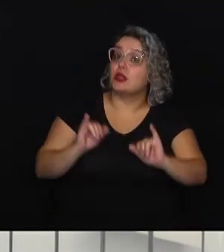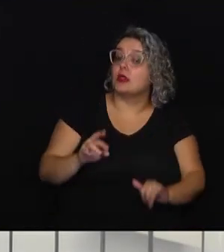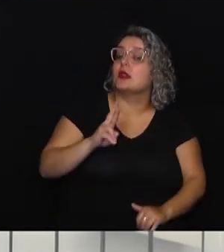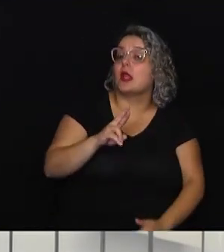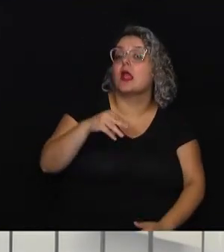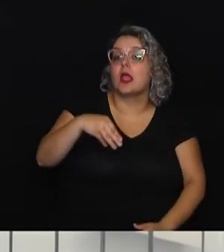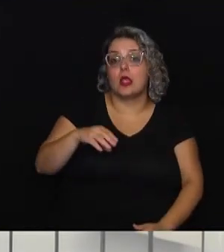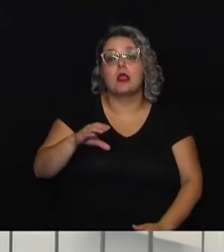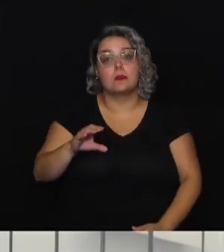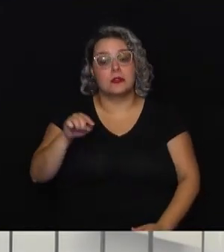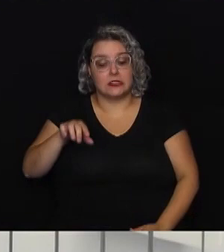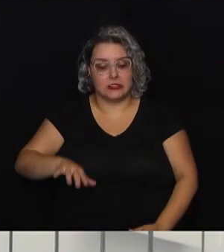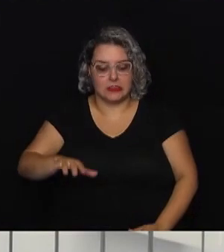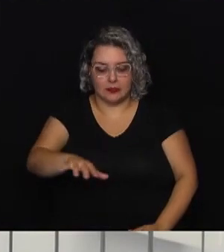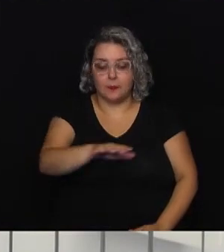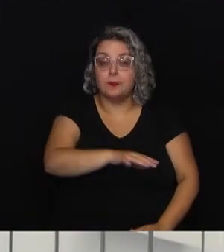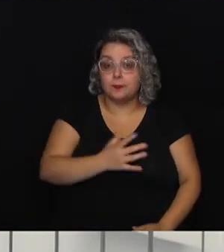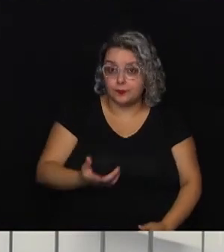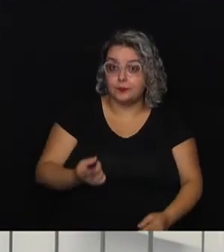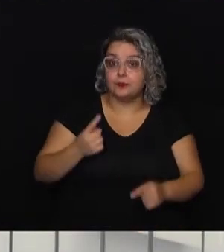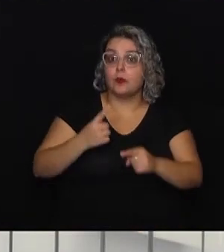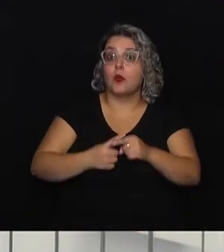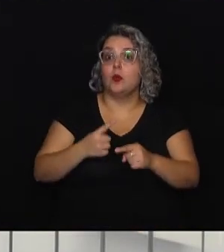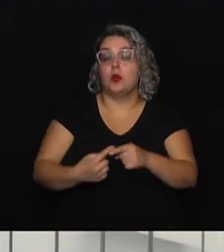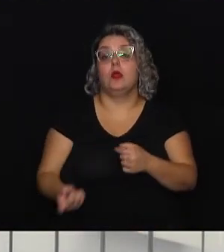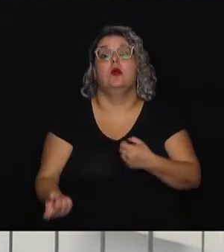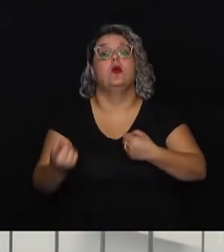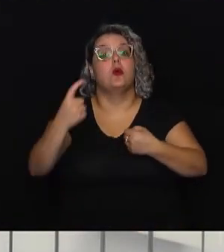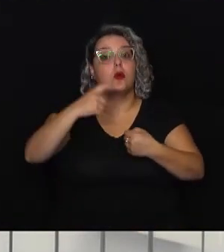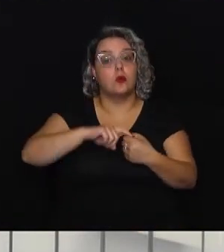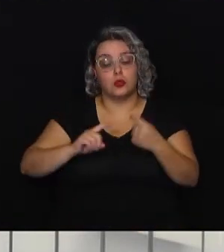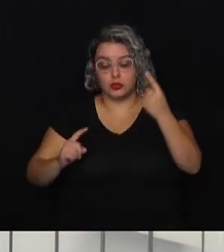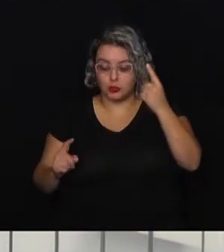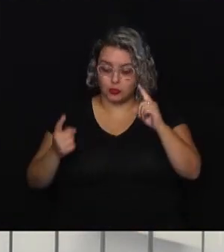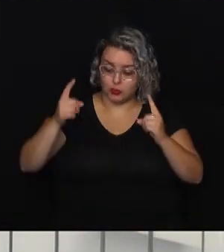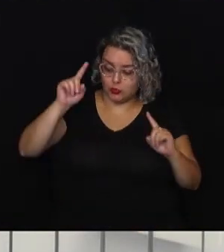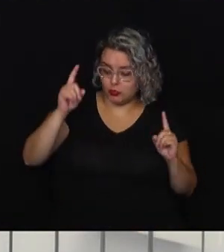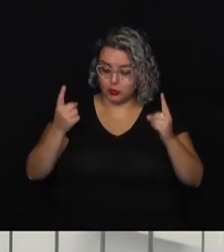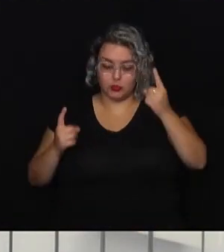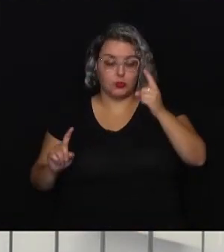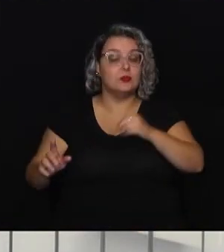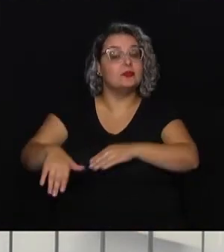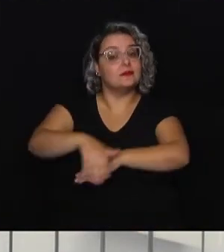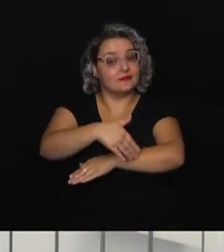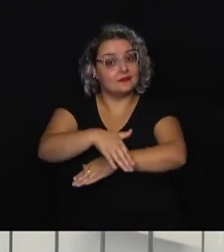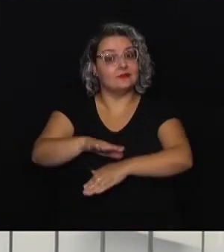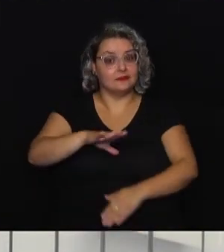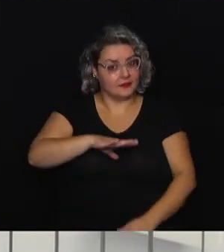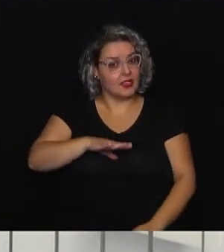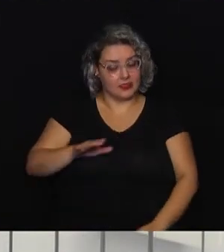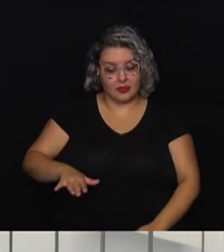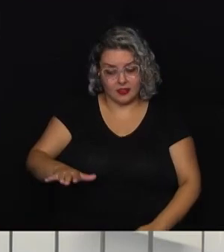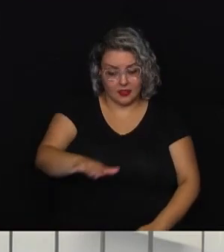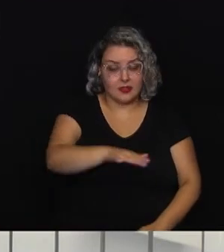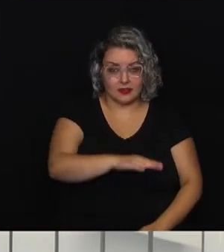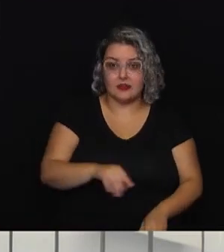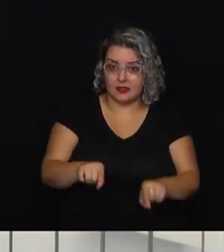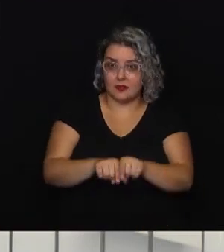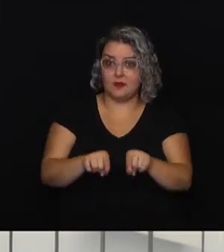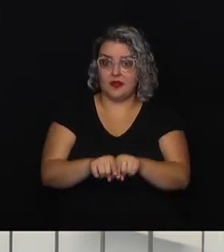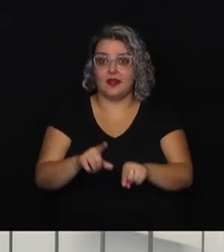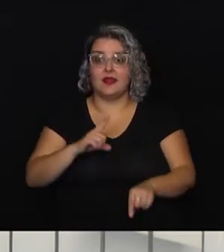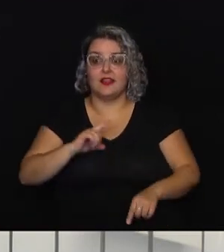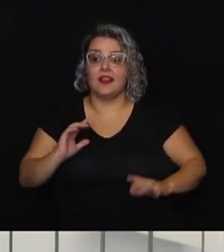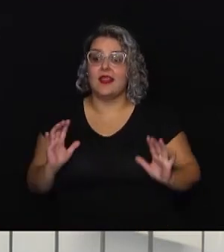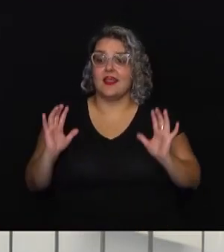de Campinas aqui, porque com a volta dos carnavais de rua, nas cidades aqui também da região, tem as festas